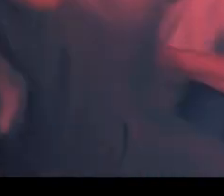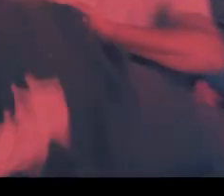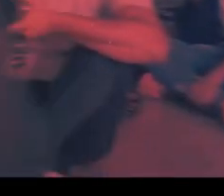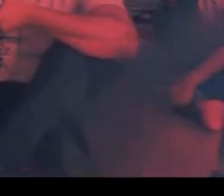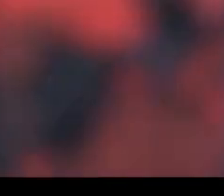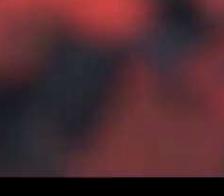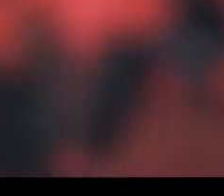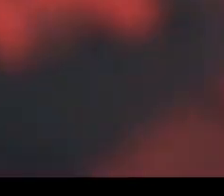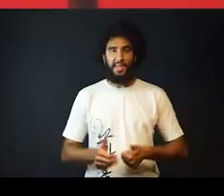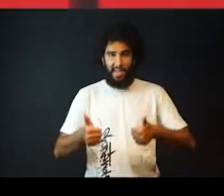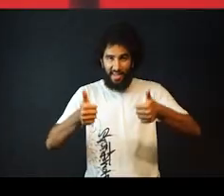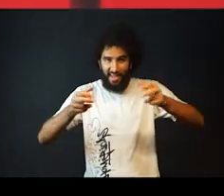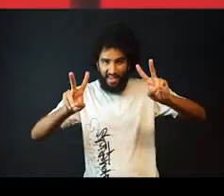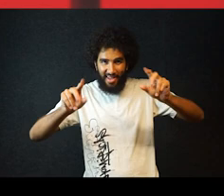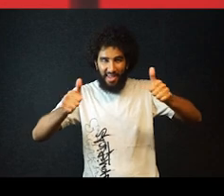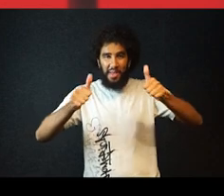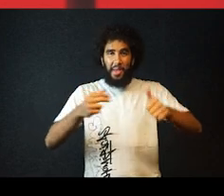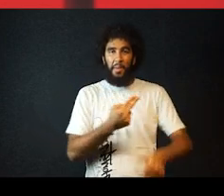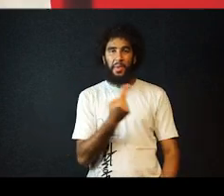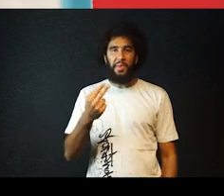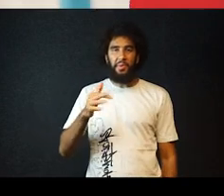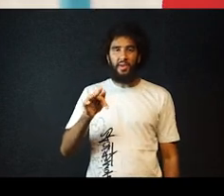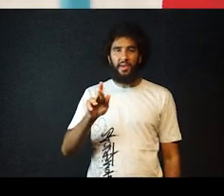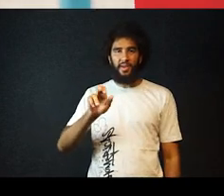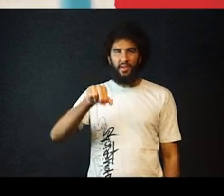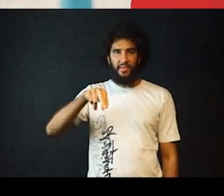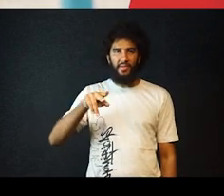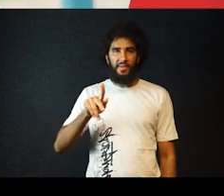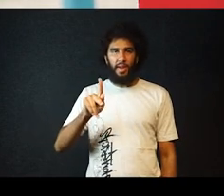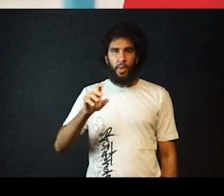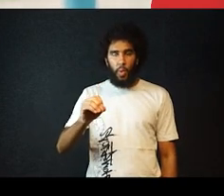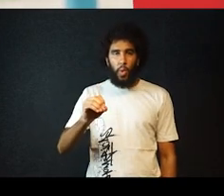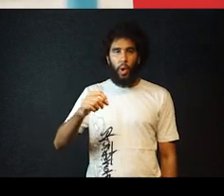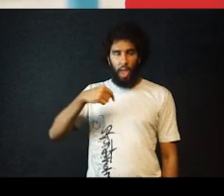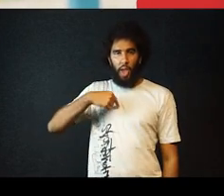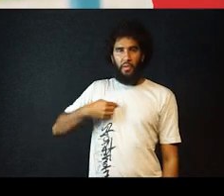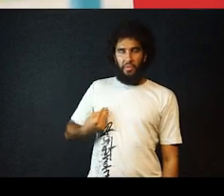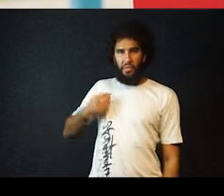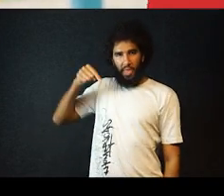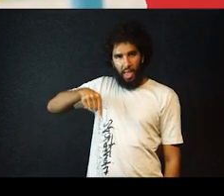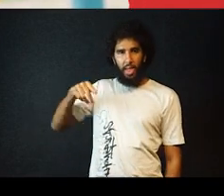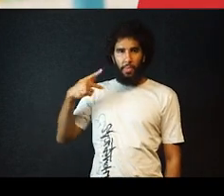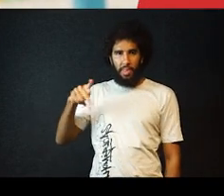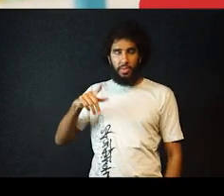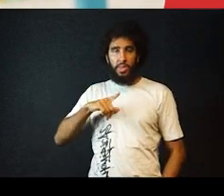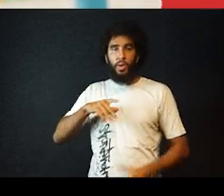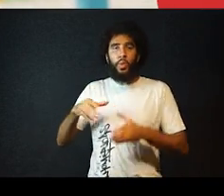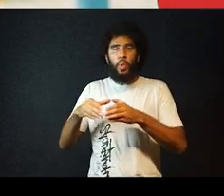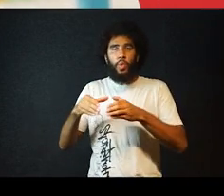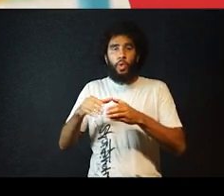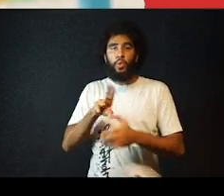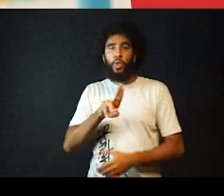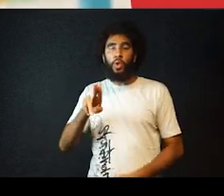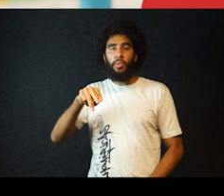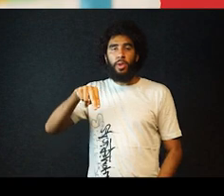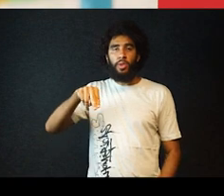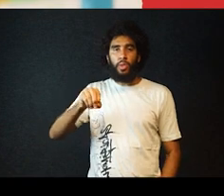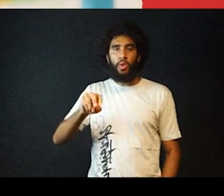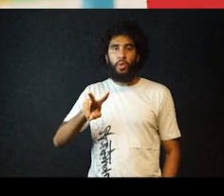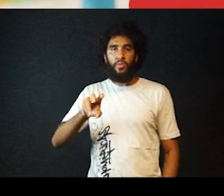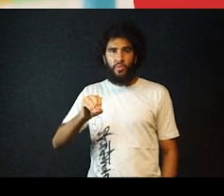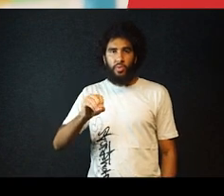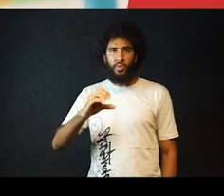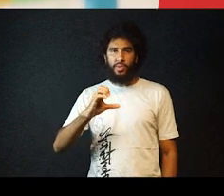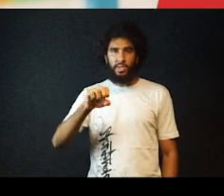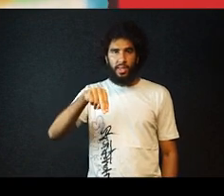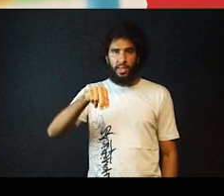pagaram. Olá, rapaziada, meu nome é Franco, sou daqui de Planaltina, DF. Tem um grupo de rap, o nome Novo Cenário. A